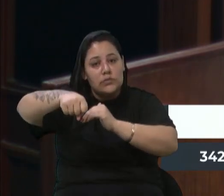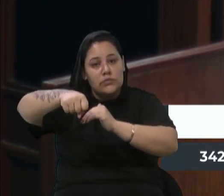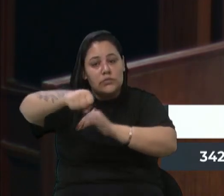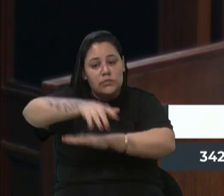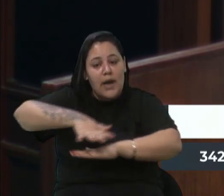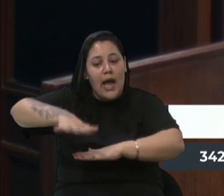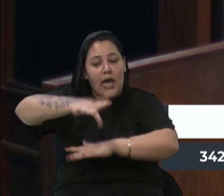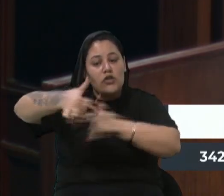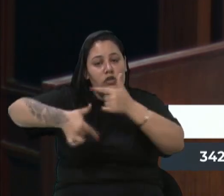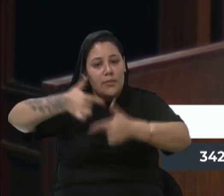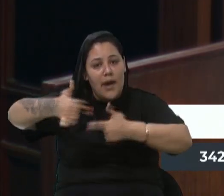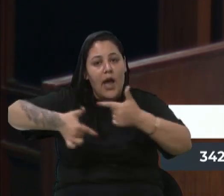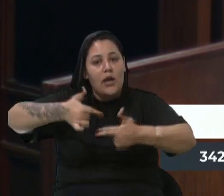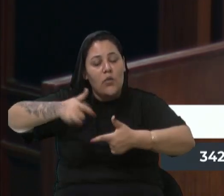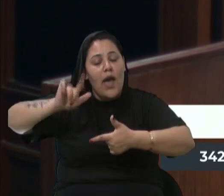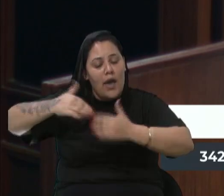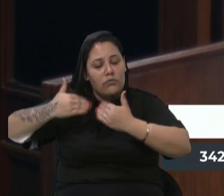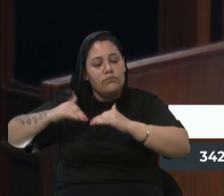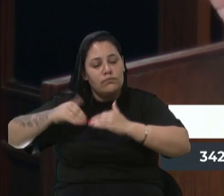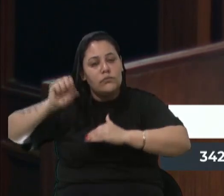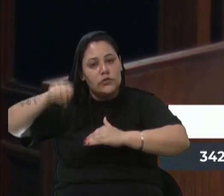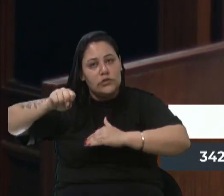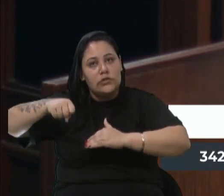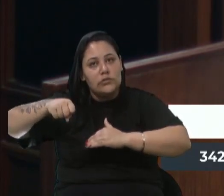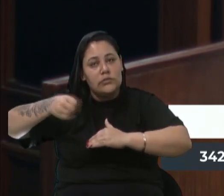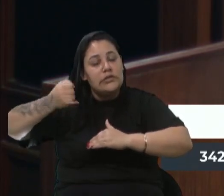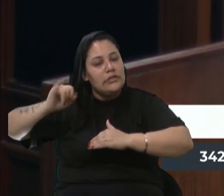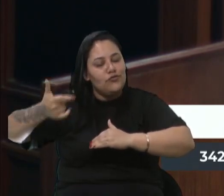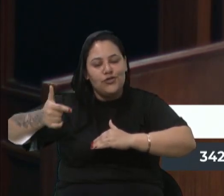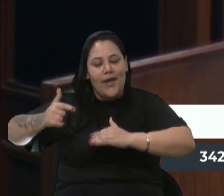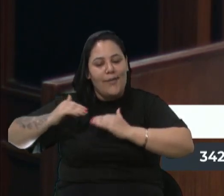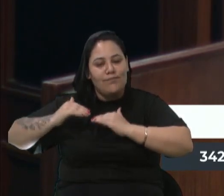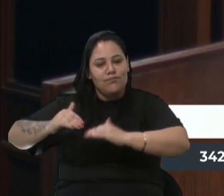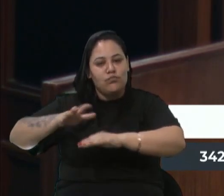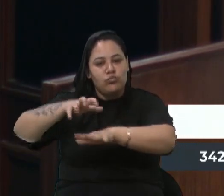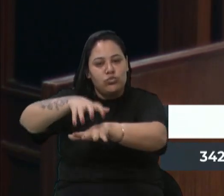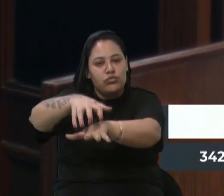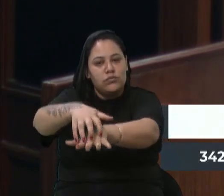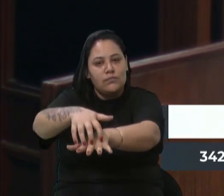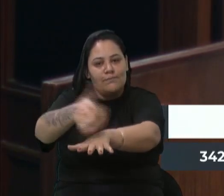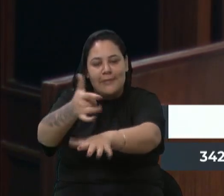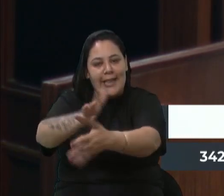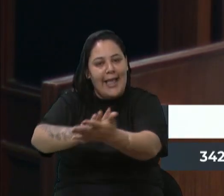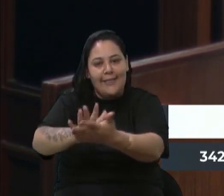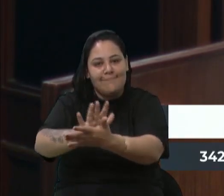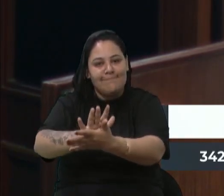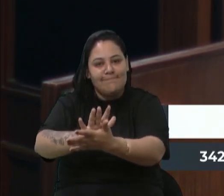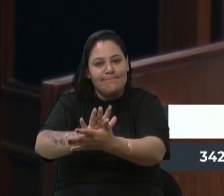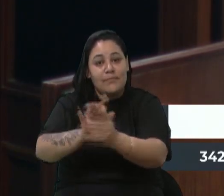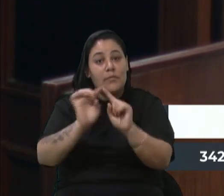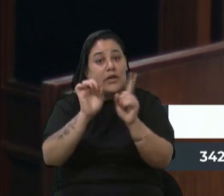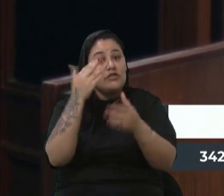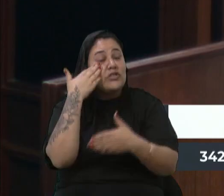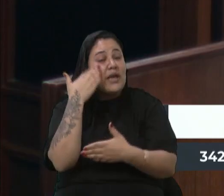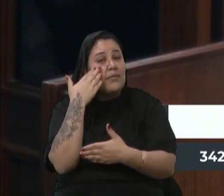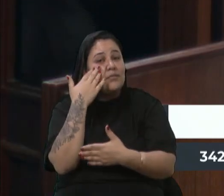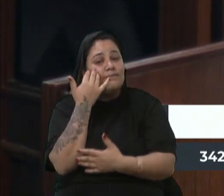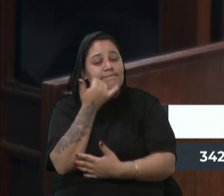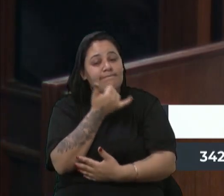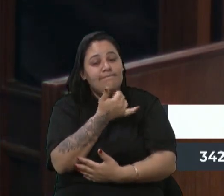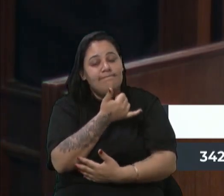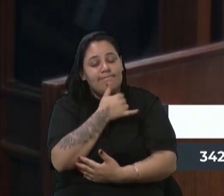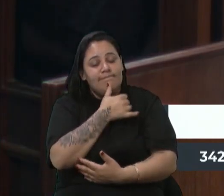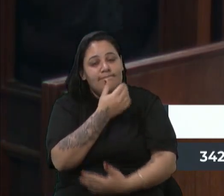classe que eu respeito tanto, é a do caminhoneiro. Sem o caminhão, só que a gente sabe que, infelizmente, isso aí é